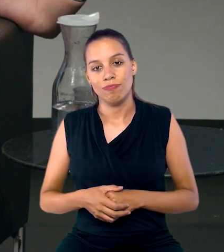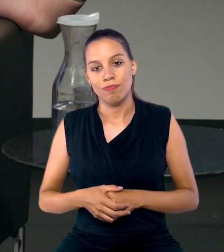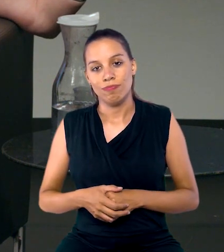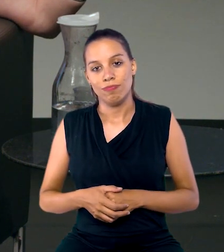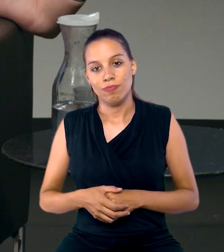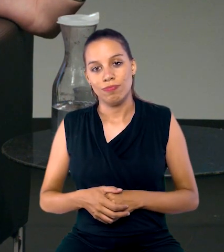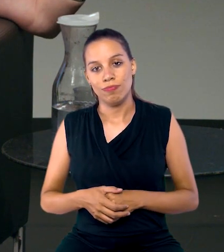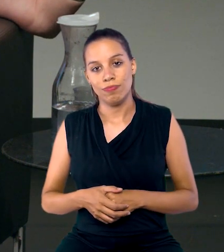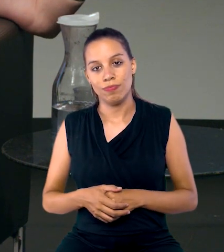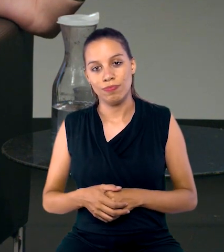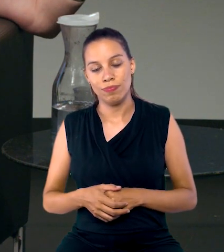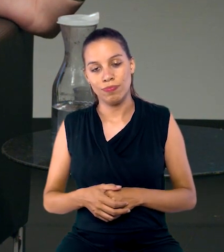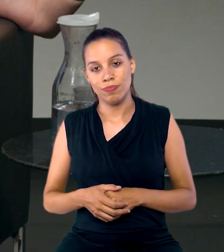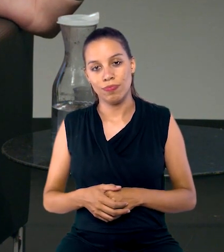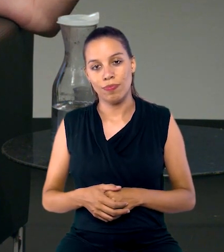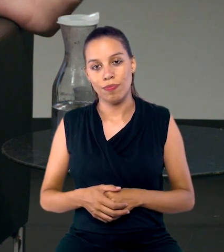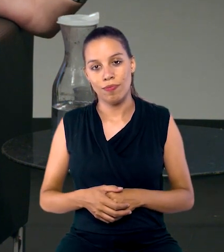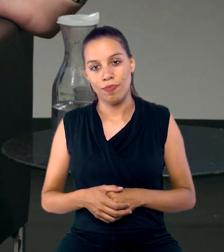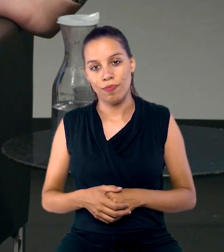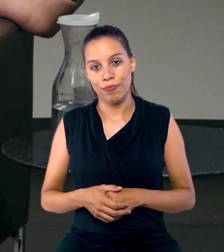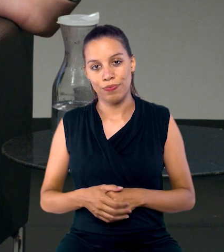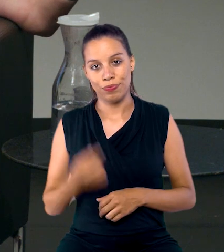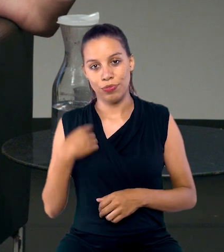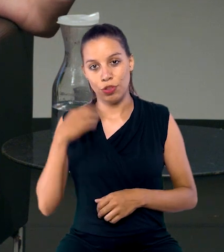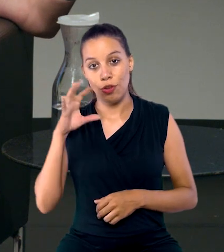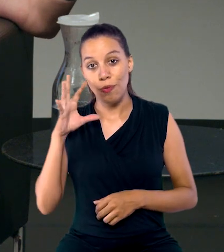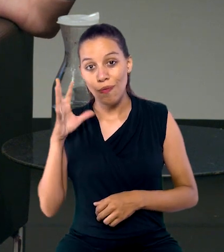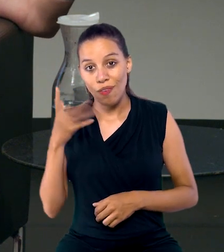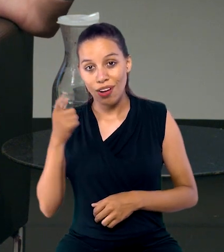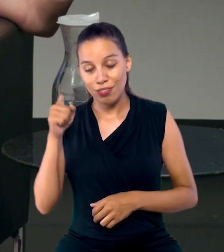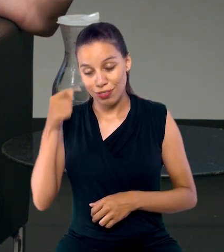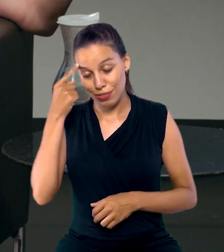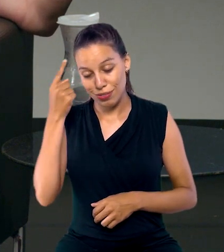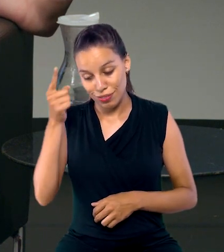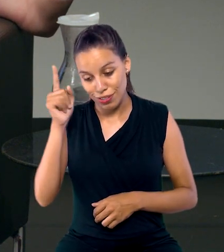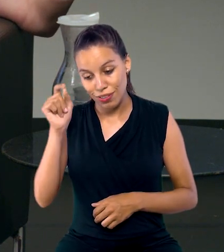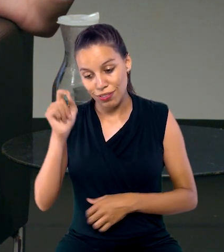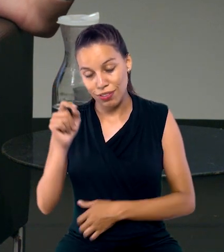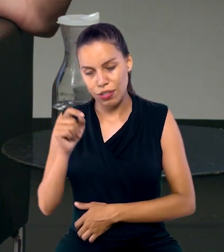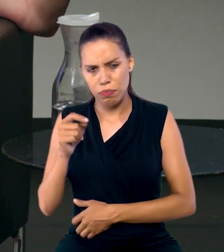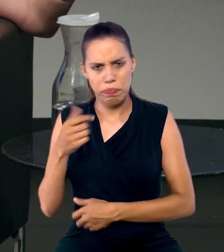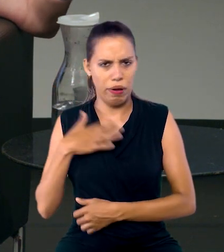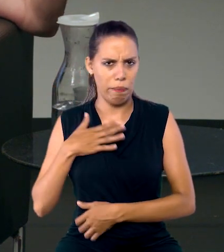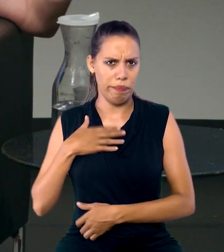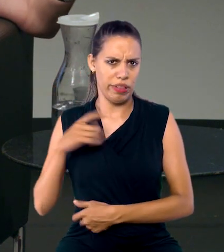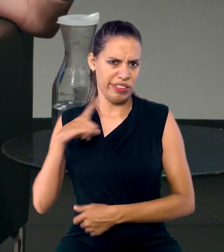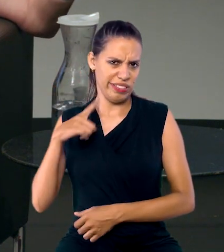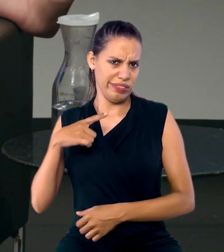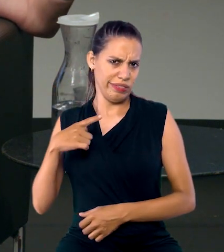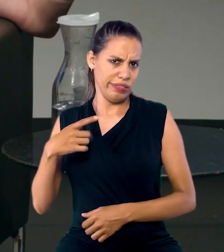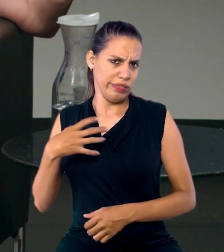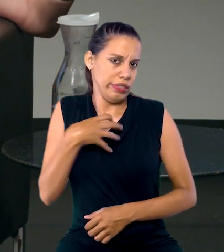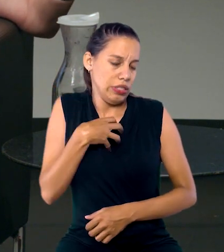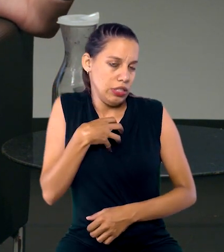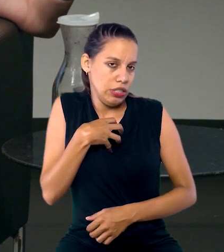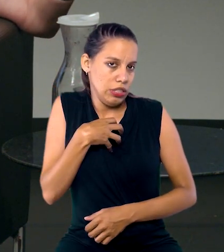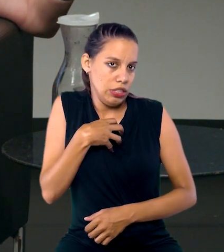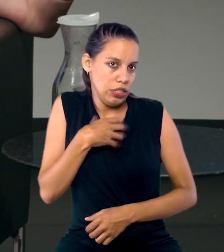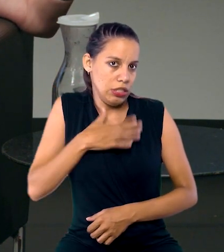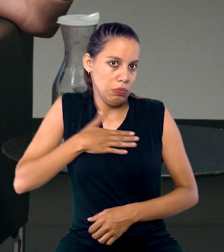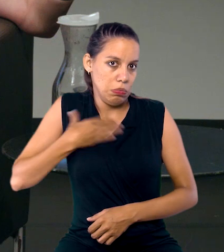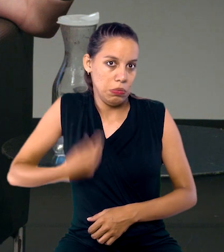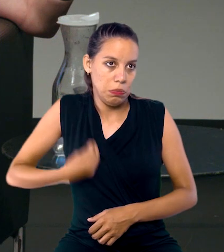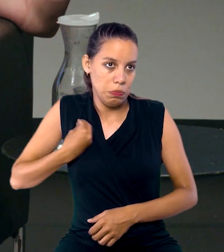imensos. E eu acho que essa é um pouco a ideia. Para mim faz muito sentido na minha